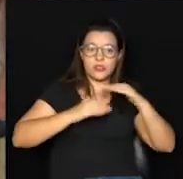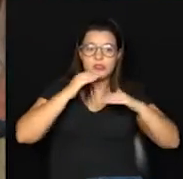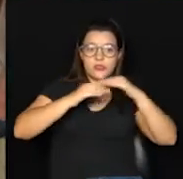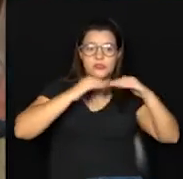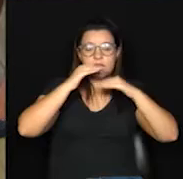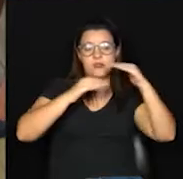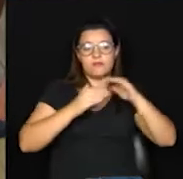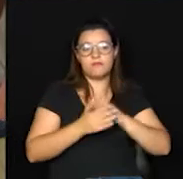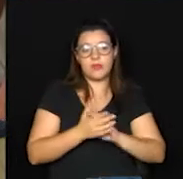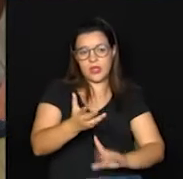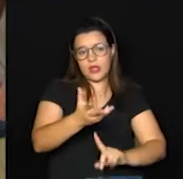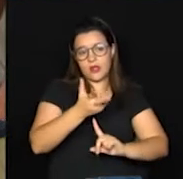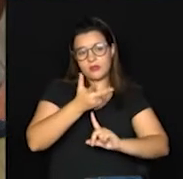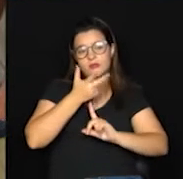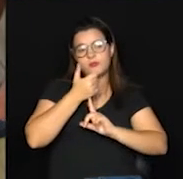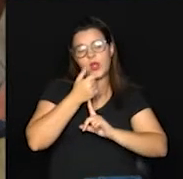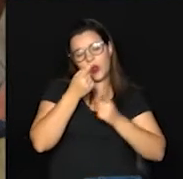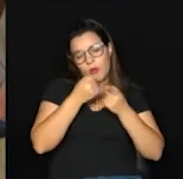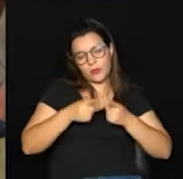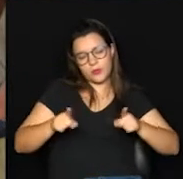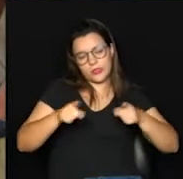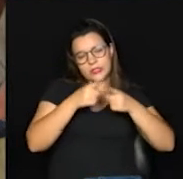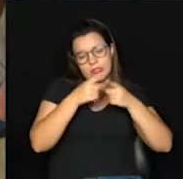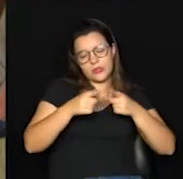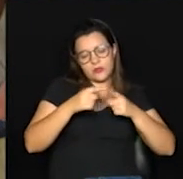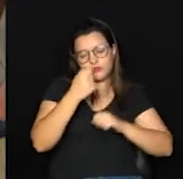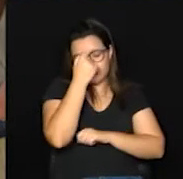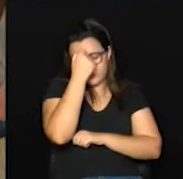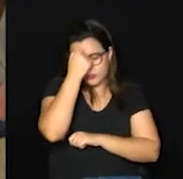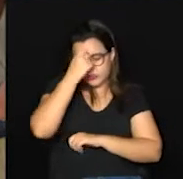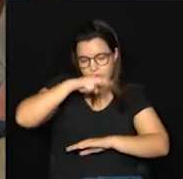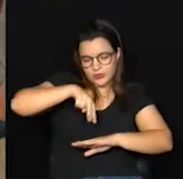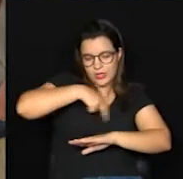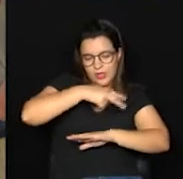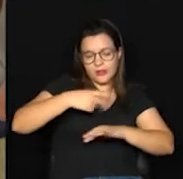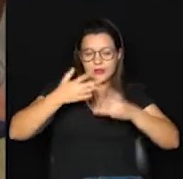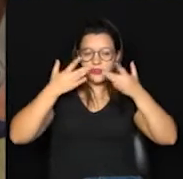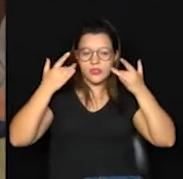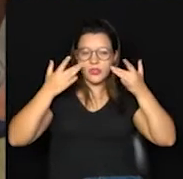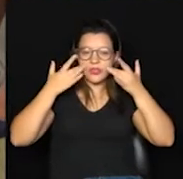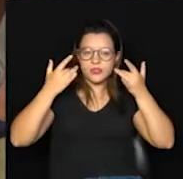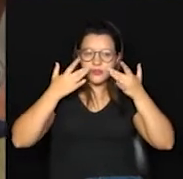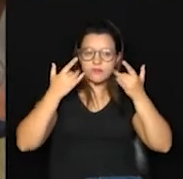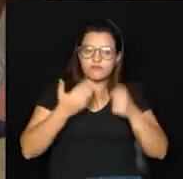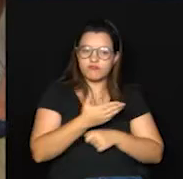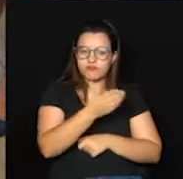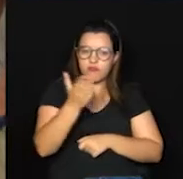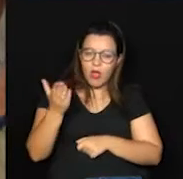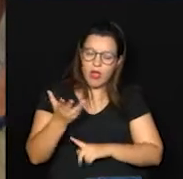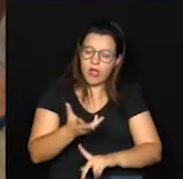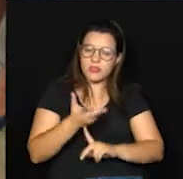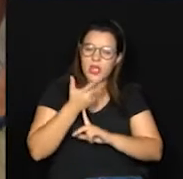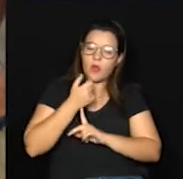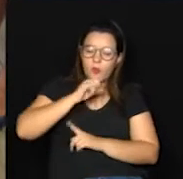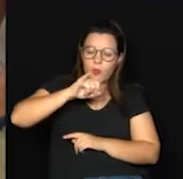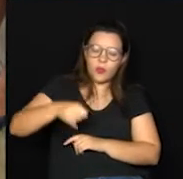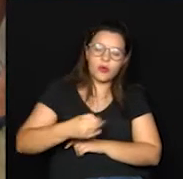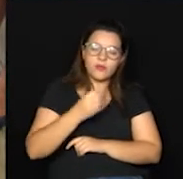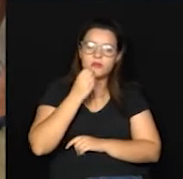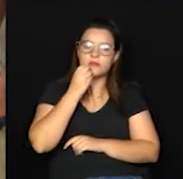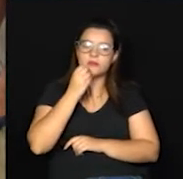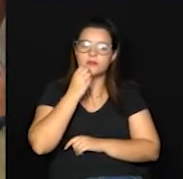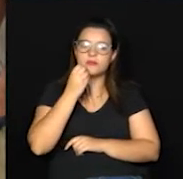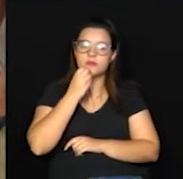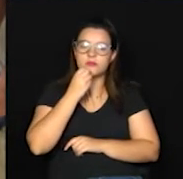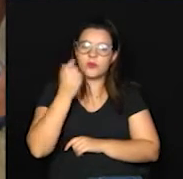de artes, de música, de dança, de teatro, de circo. Então, você, artista, tem uma ótima oportunidade